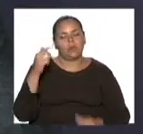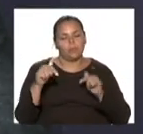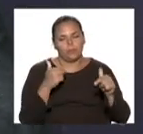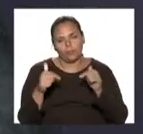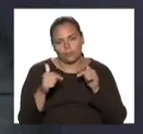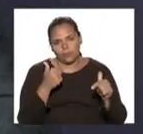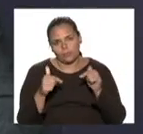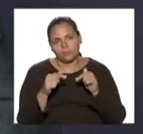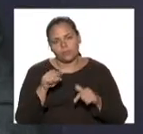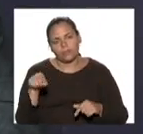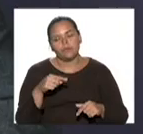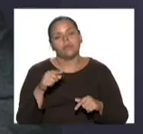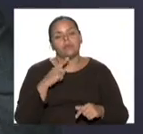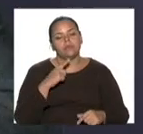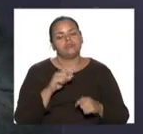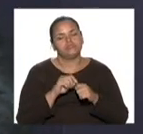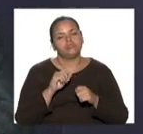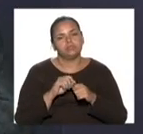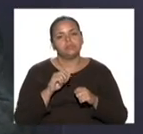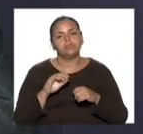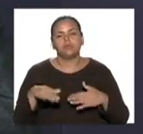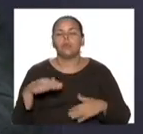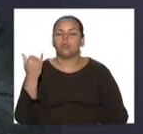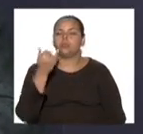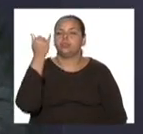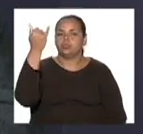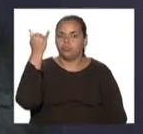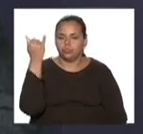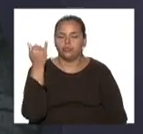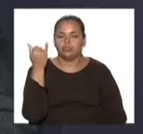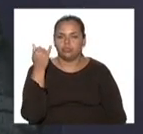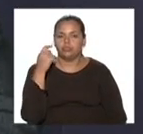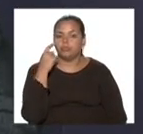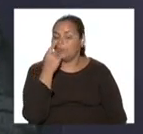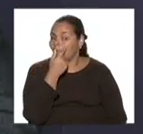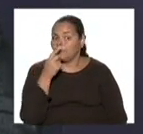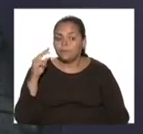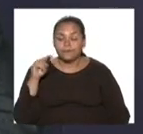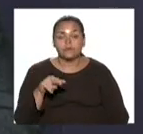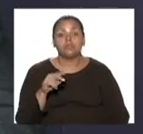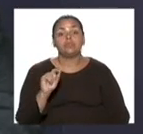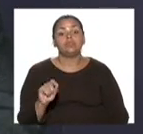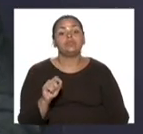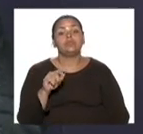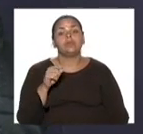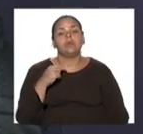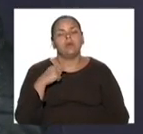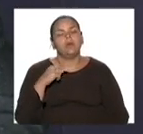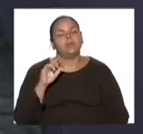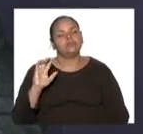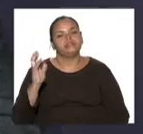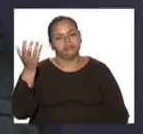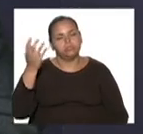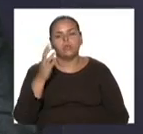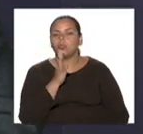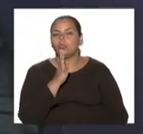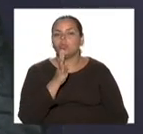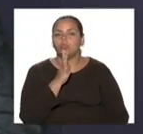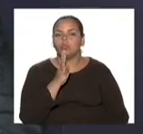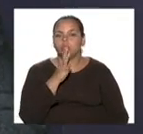reconhecimento do seu trabalho, né, daquilo que você realiza. Então isso é muito importante sob o ponto de vista de você, de